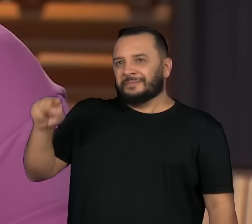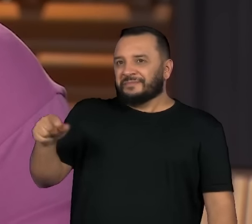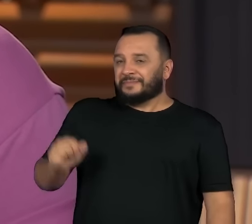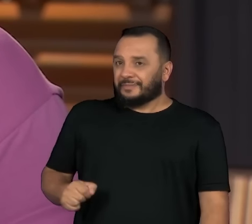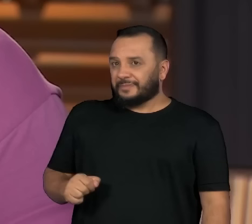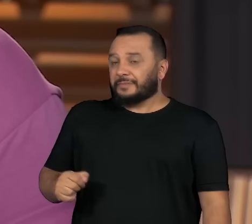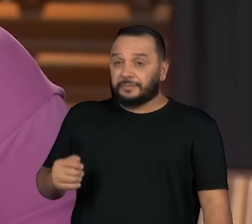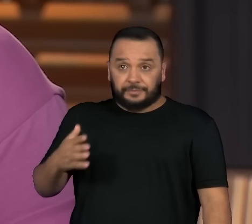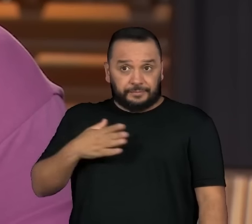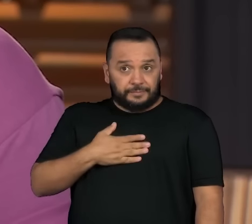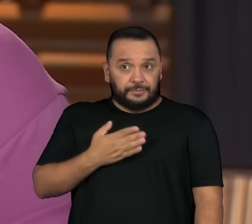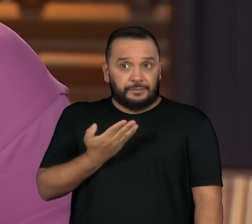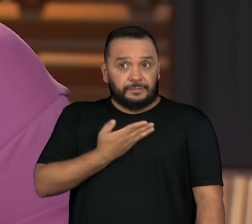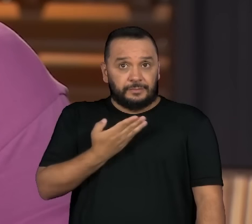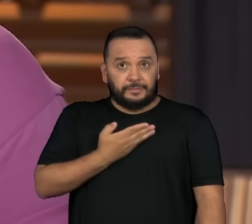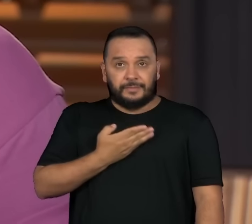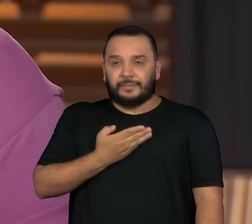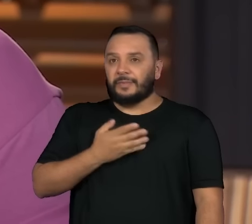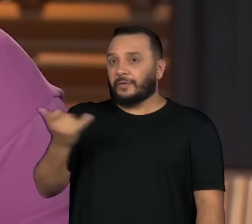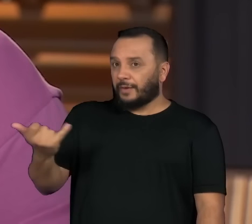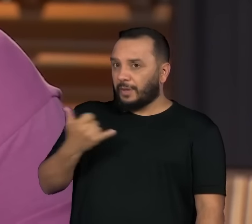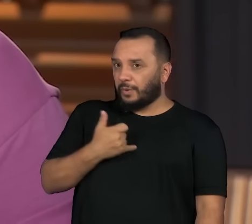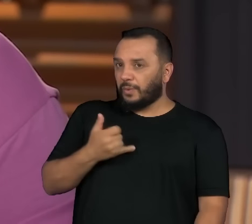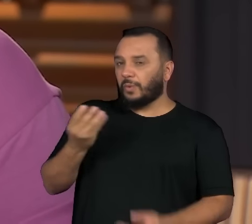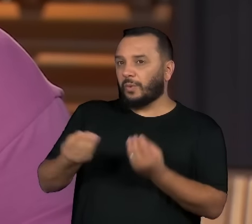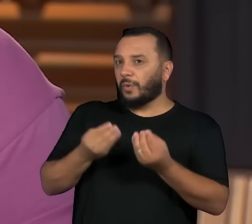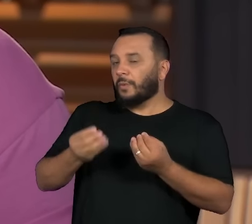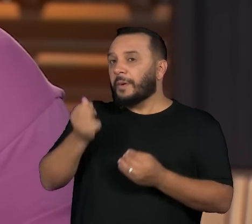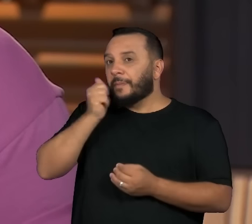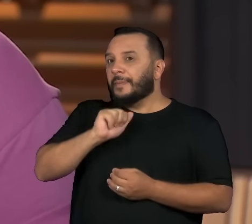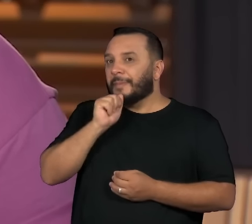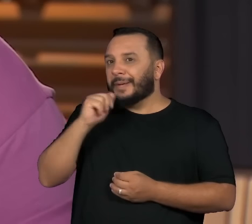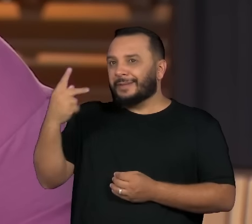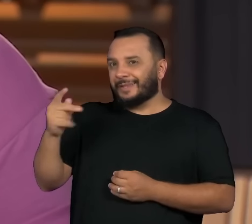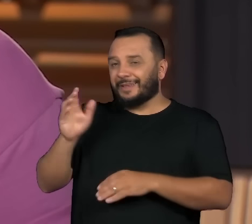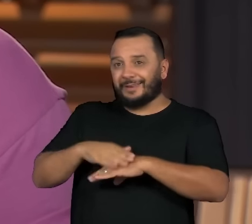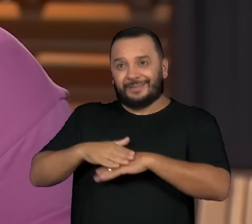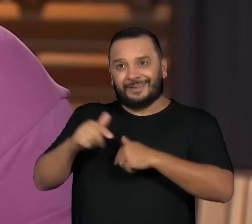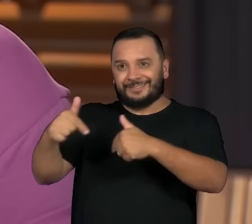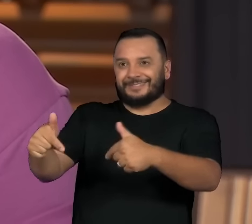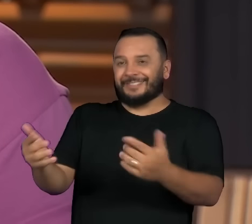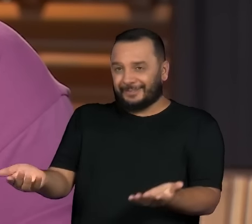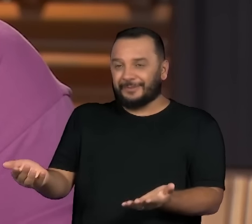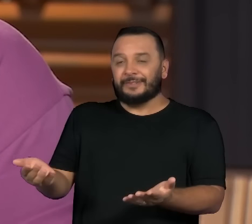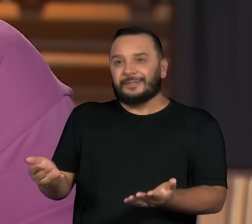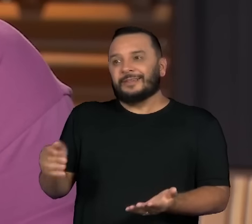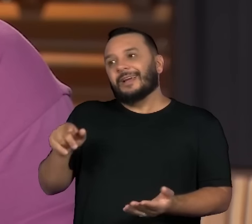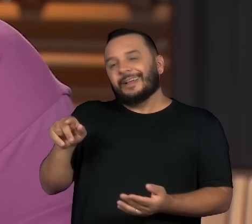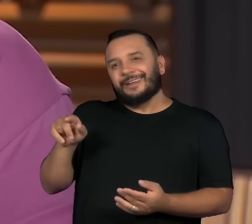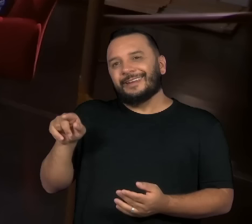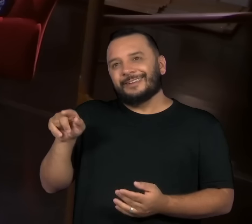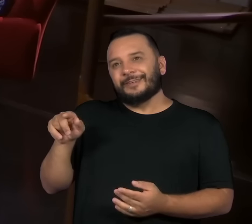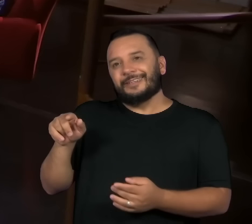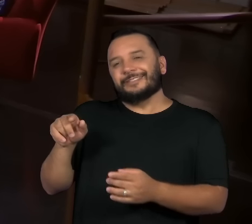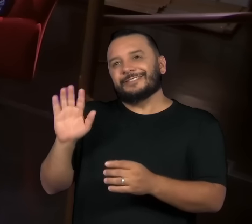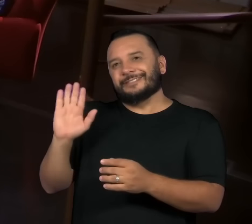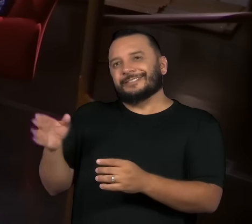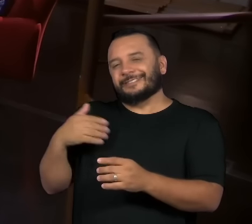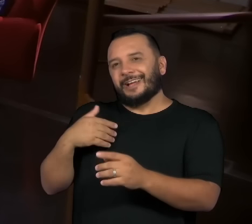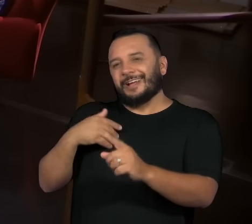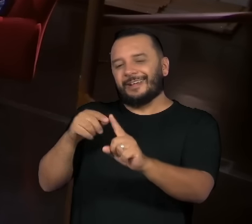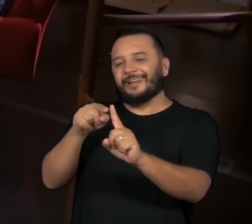Esse meu amigo que me contou como a mãe dele reagiu e foi uma das inspirações para Arlindo, ele contou